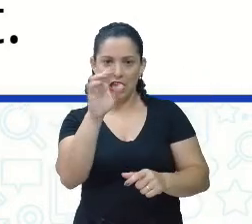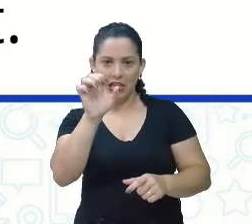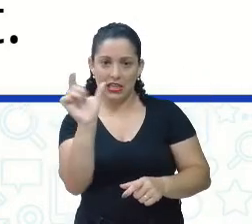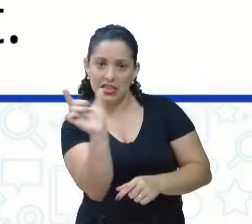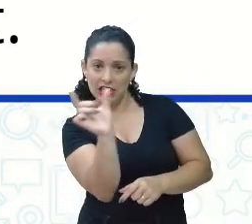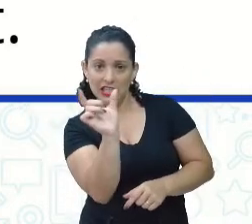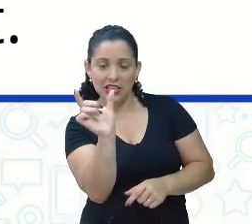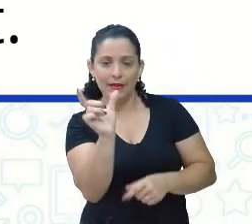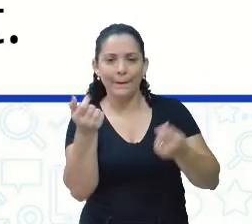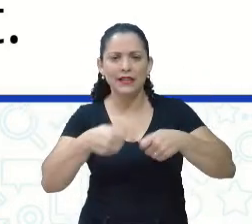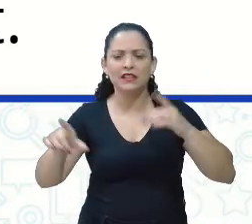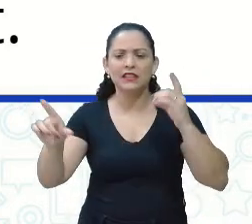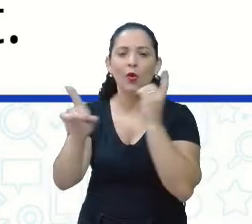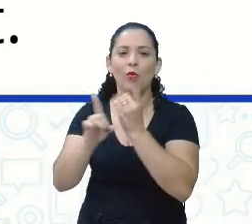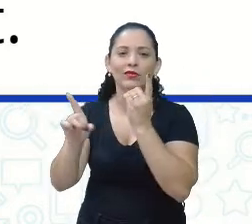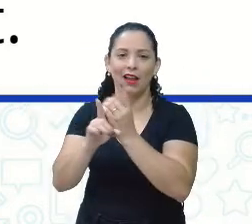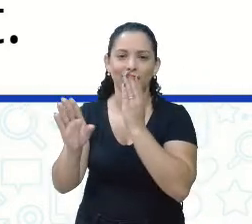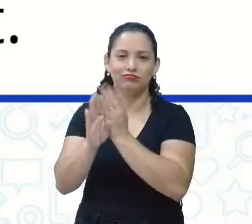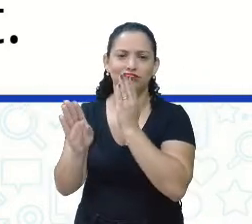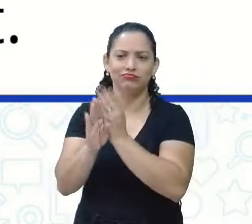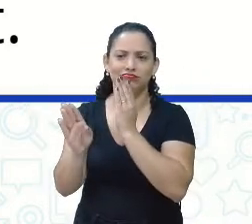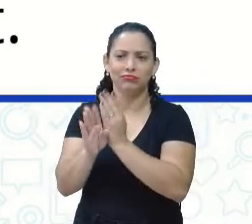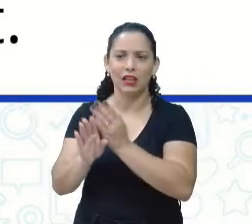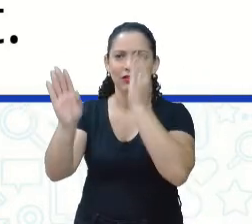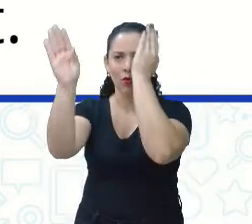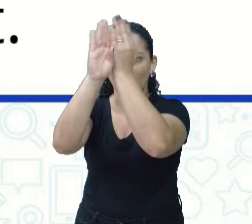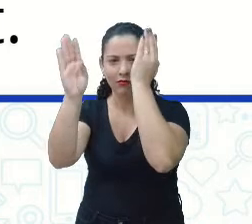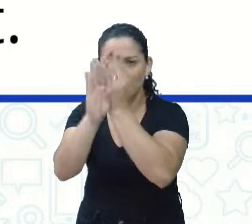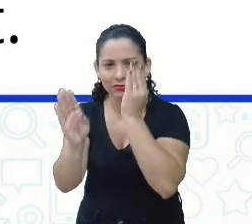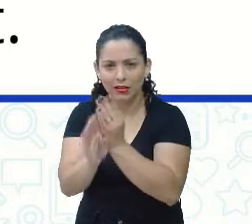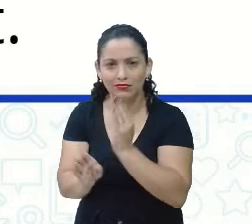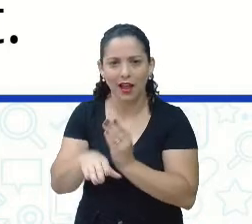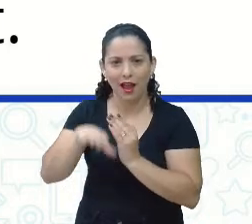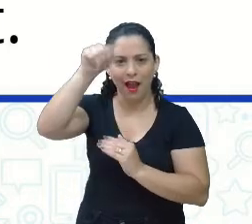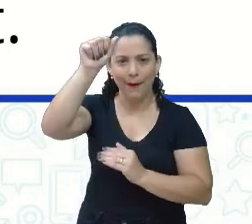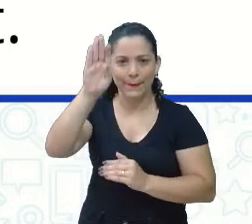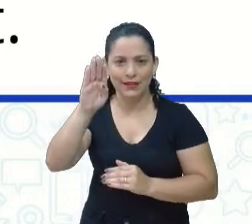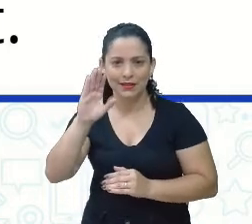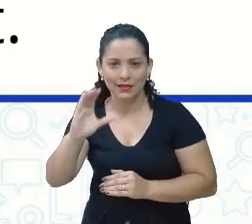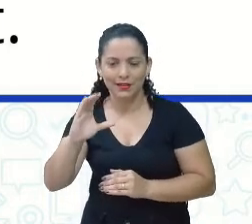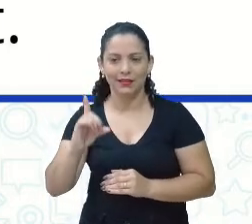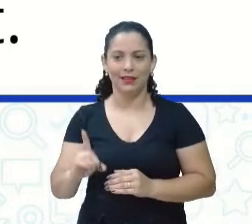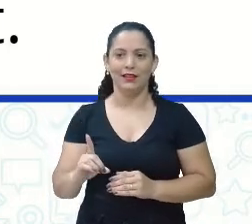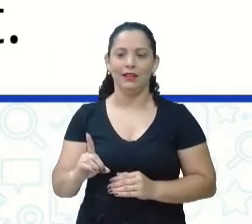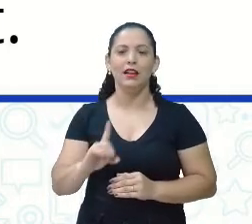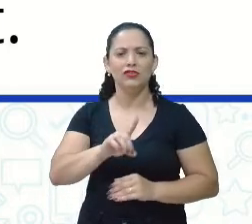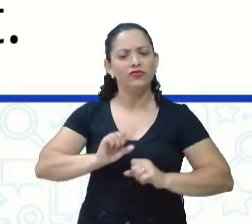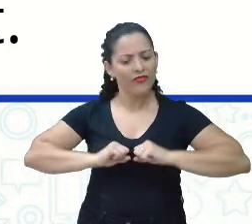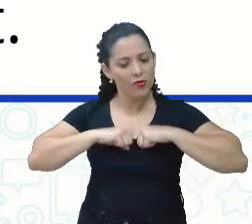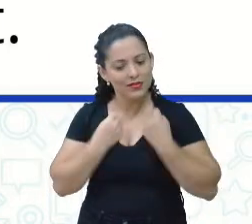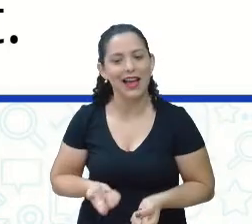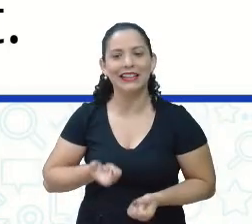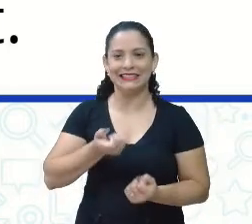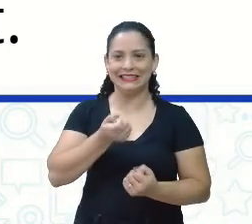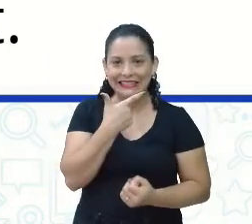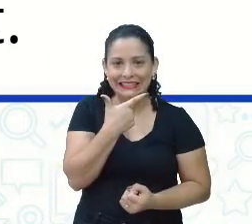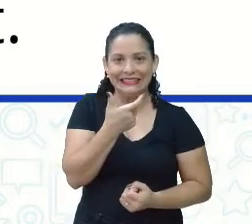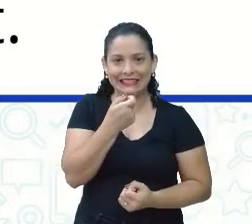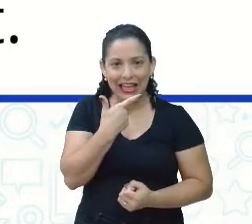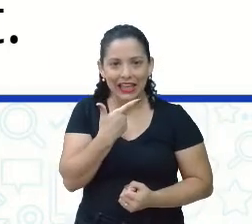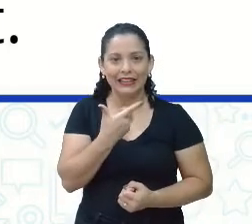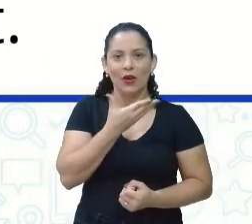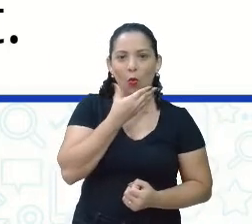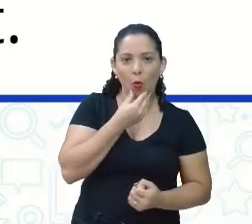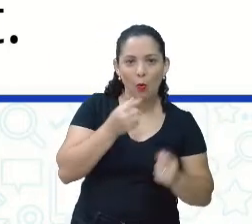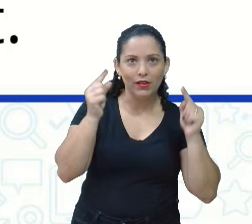opções, encontrar he. Ótimo, tem he em todos. Mas aí ele se esforçou para ser engraçado, por mais que não seja para você. Ele está ali, zaroi, está ali